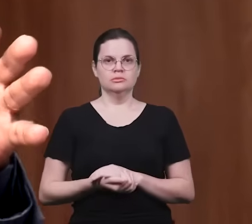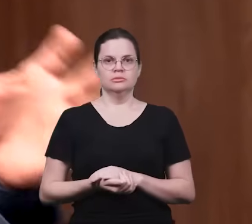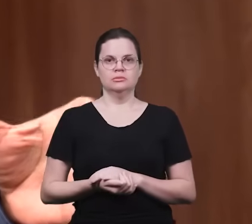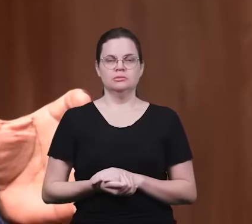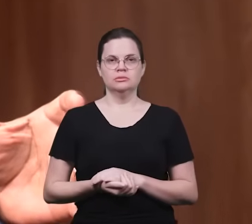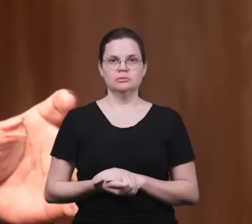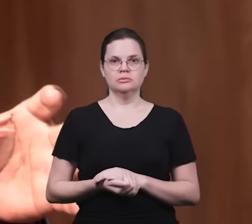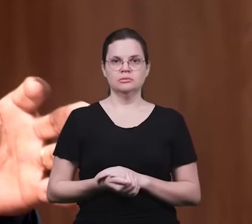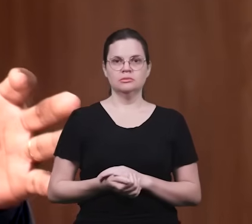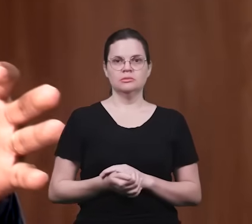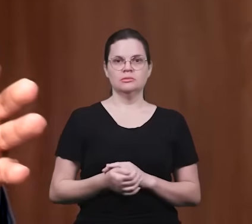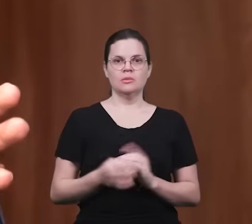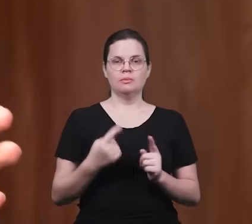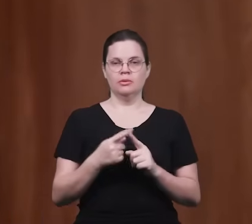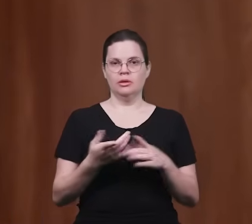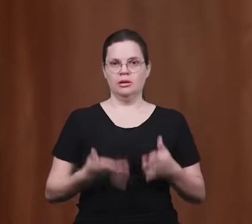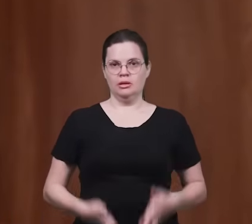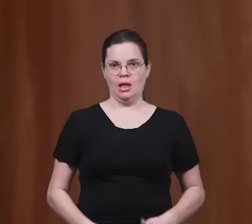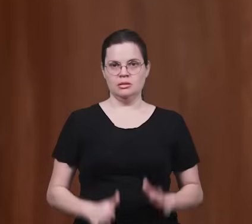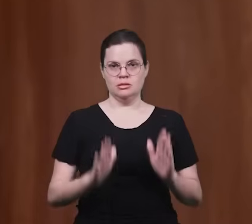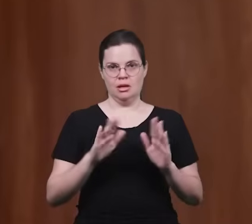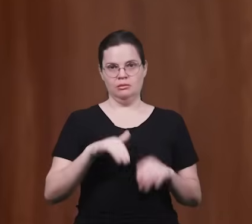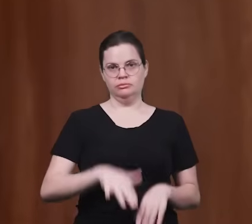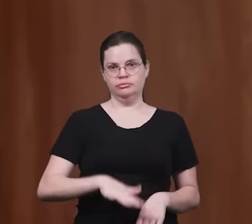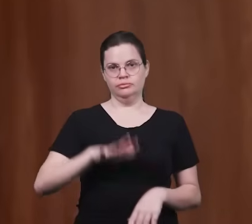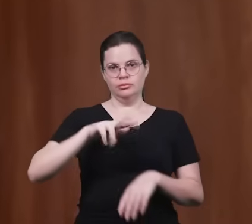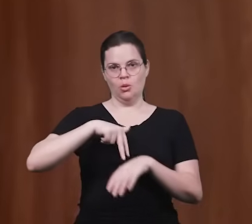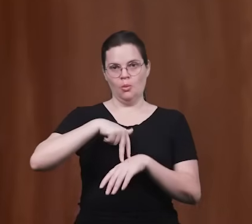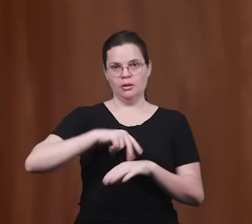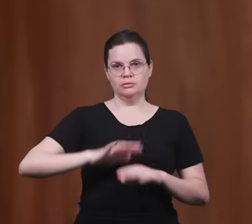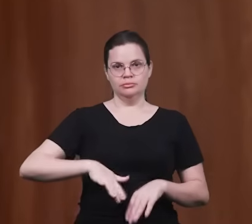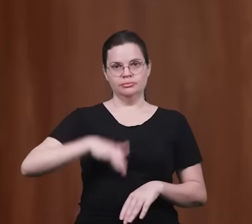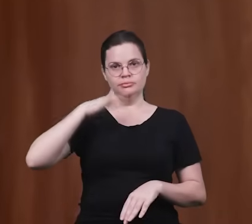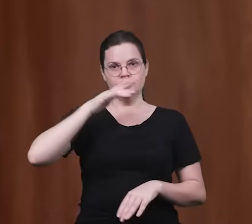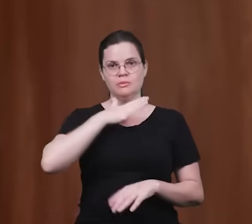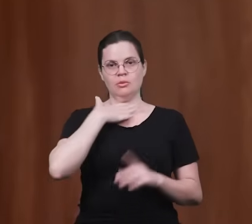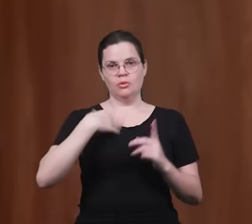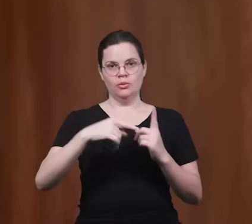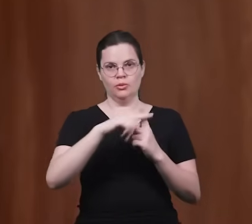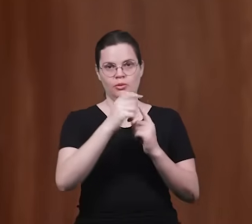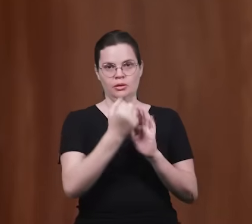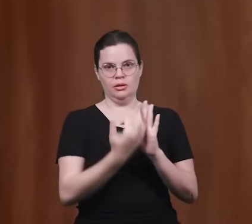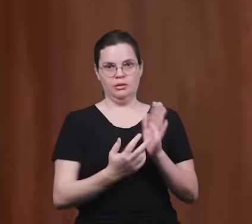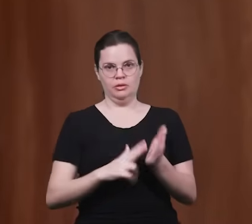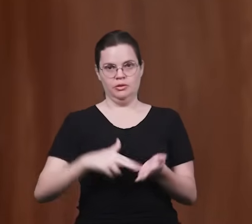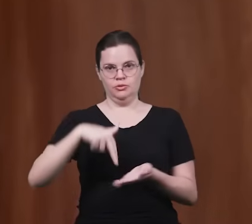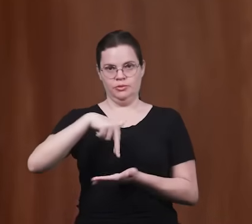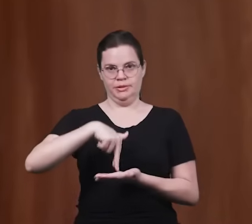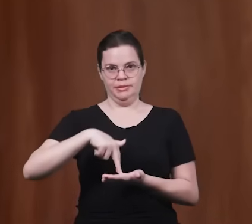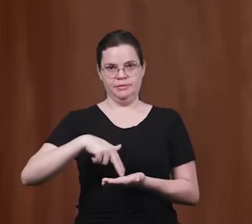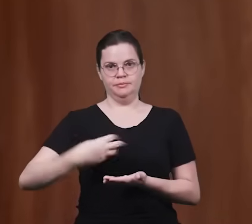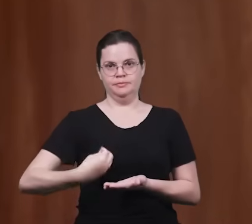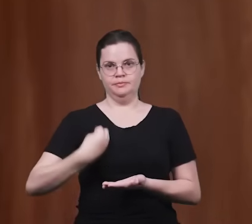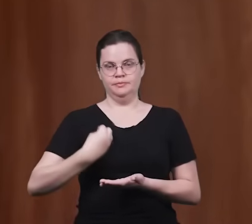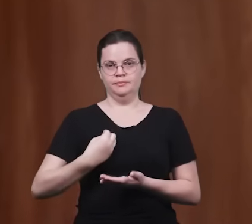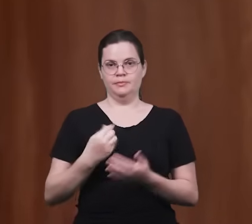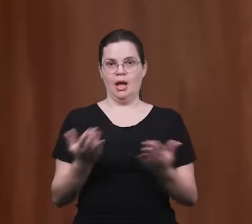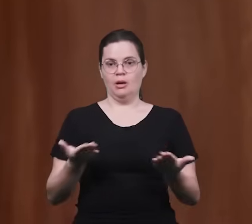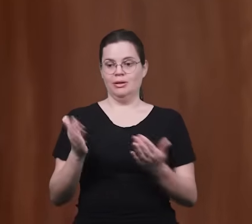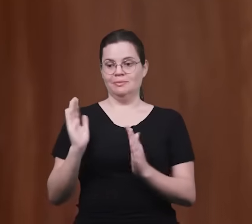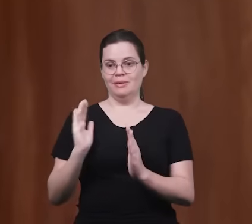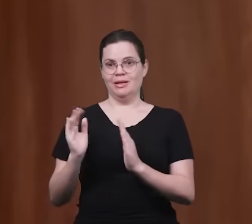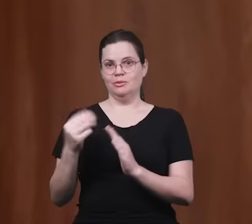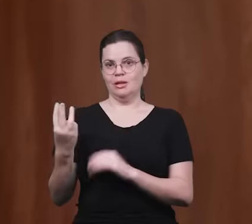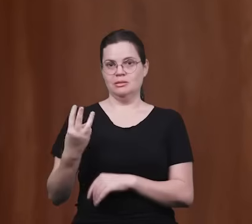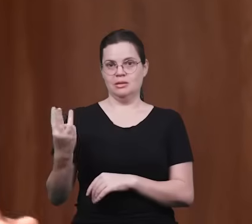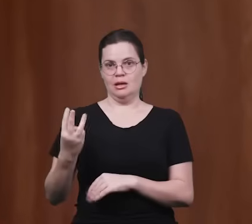entre o seu nascimento, a sua morte e a ressurreição. Então essa foi a segunda hora. E a terceira hora é a hora da dispensação